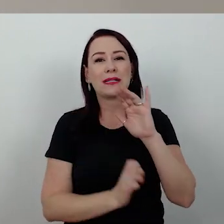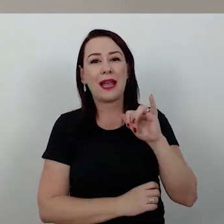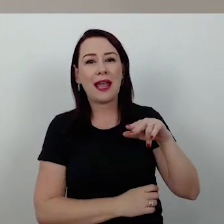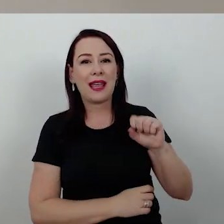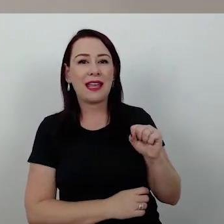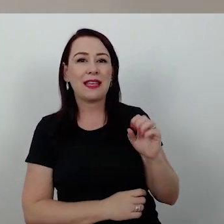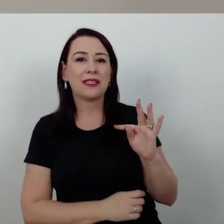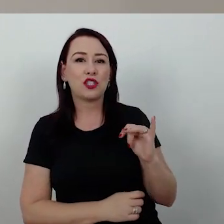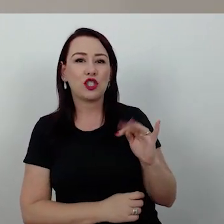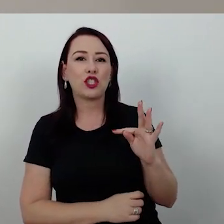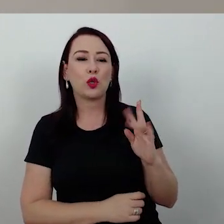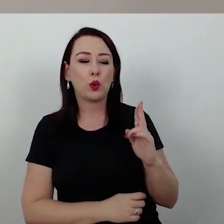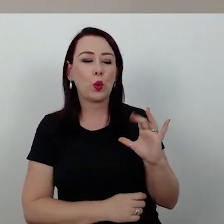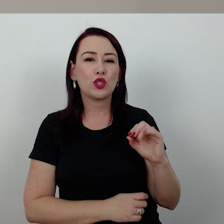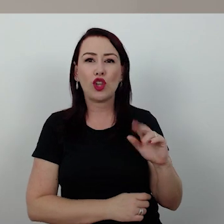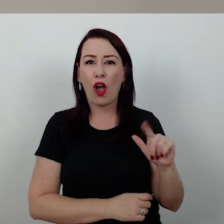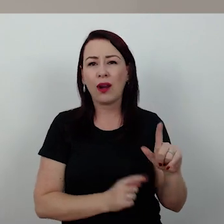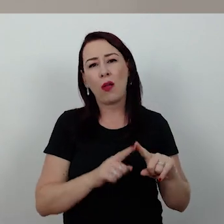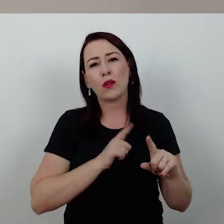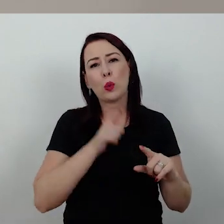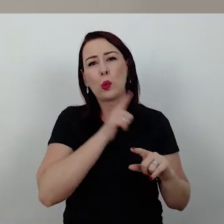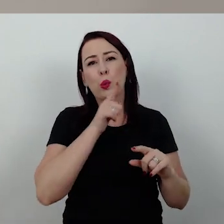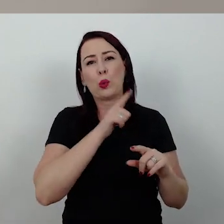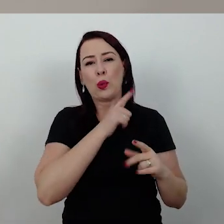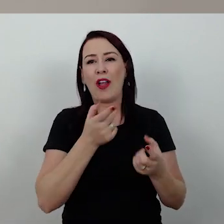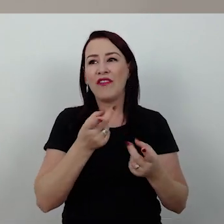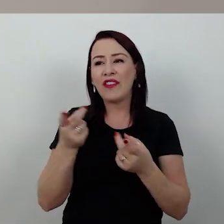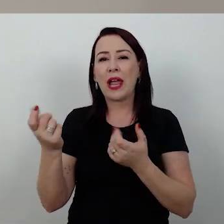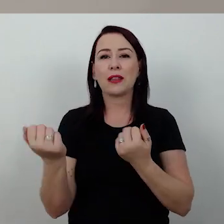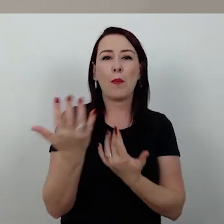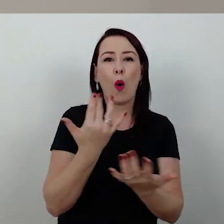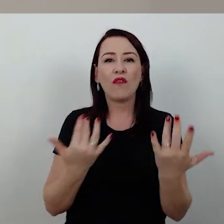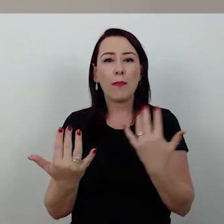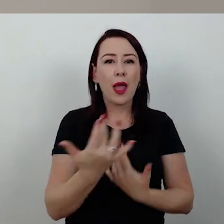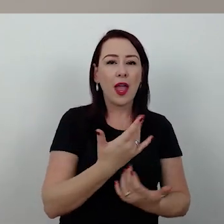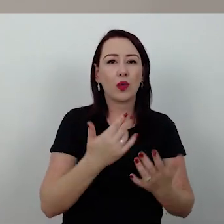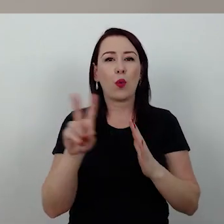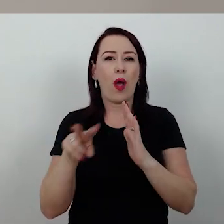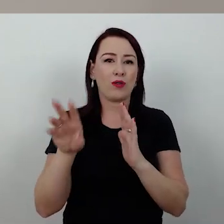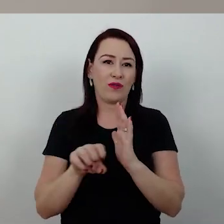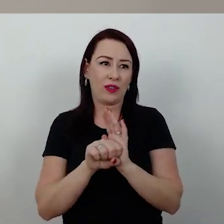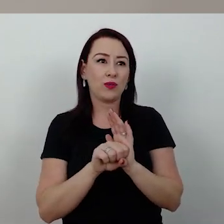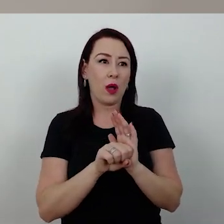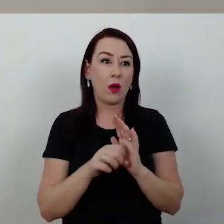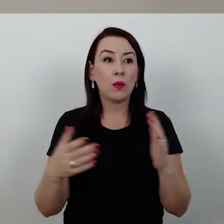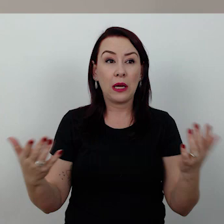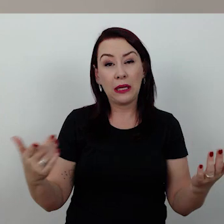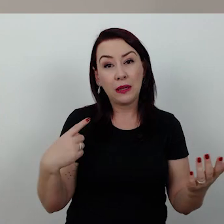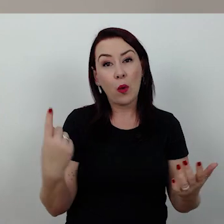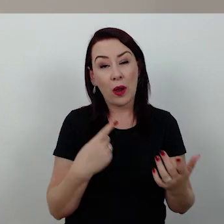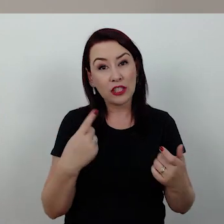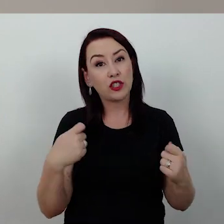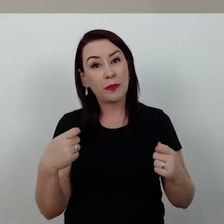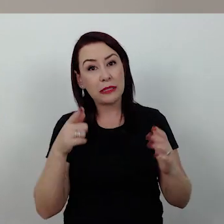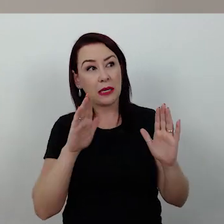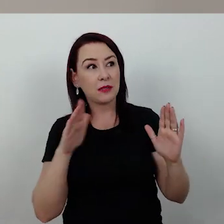de filmagem e gravação que a gente atende muito, que traz muito também renda, movimenta muita produção audiovisual na cidade.